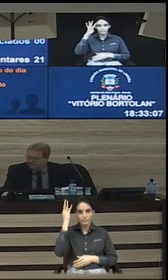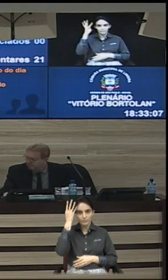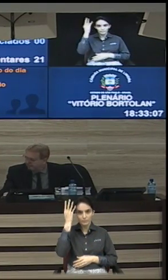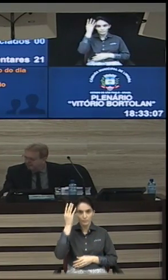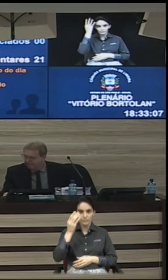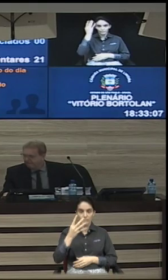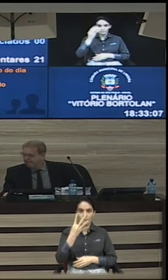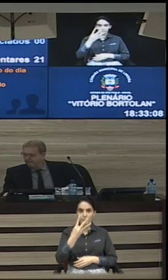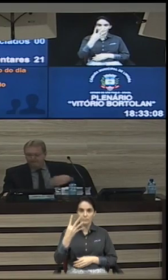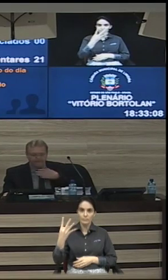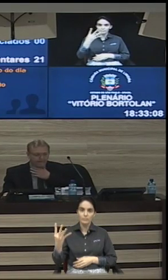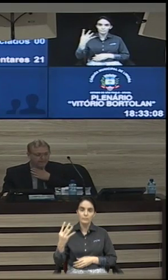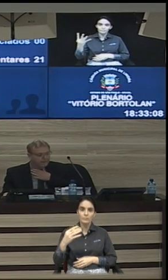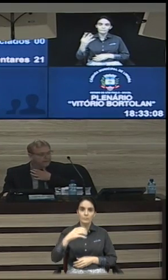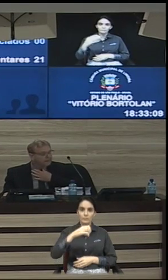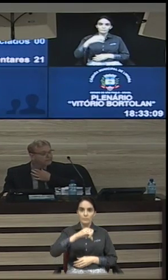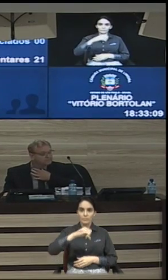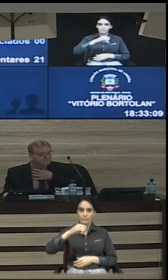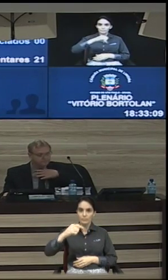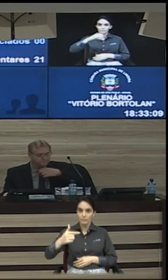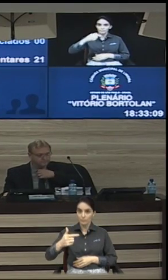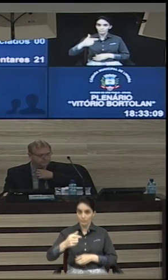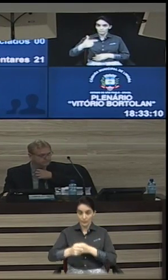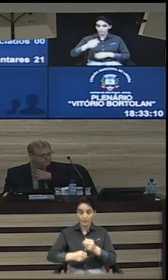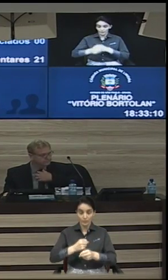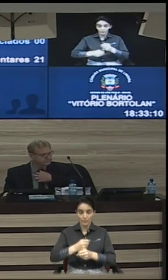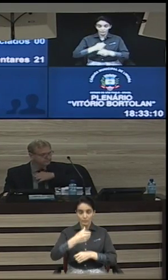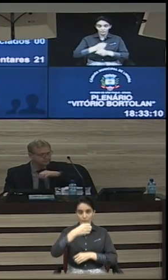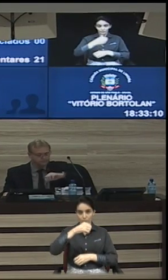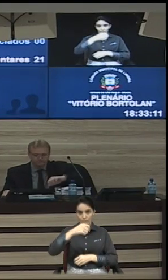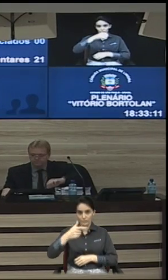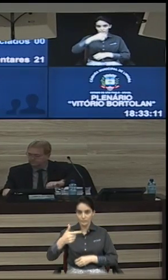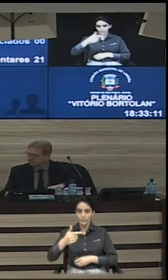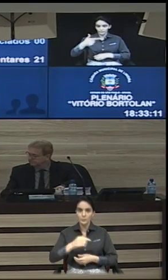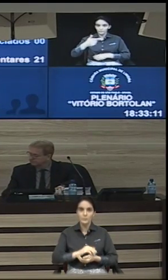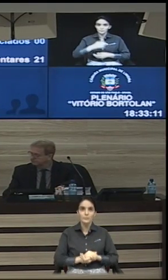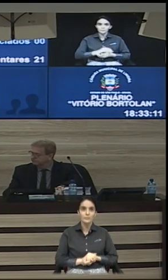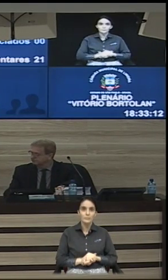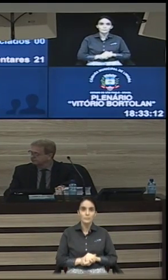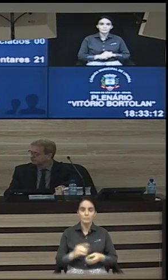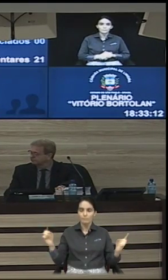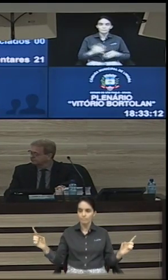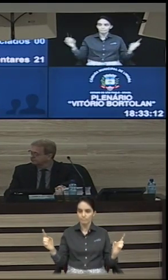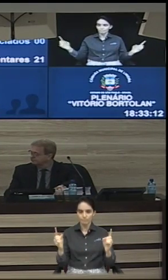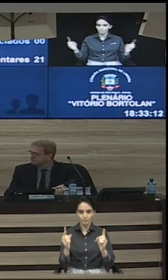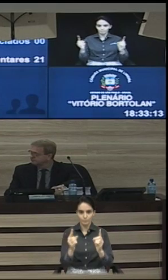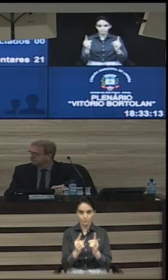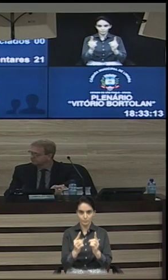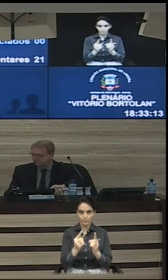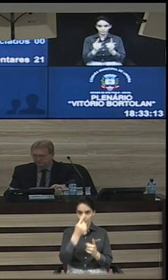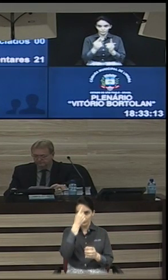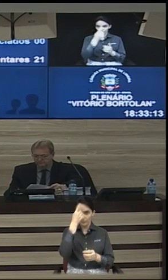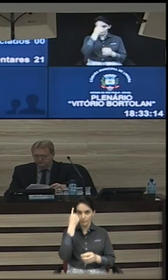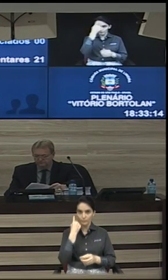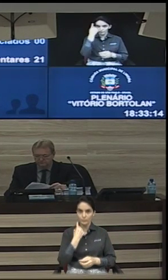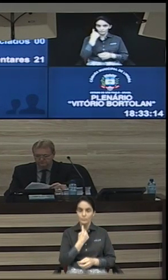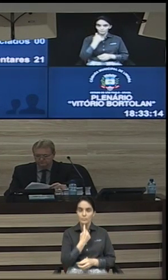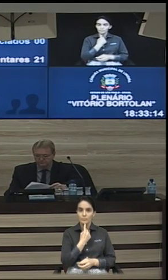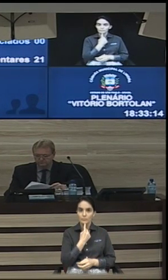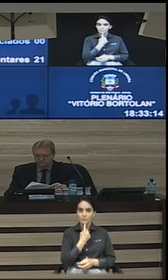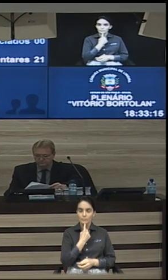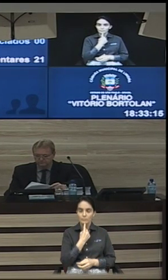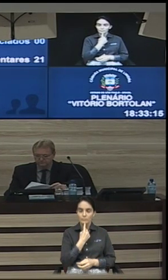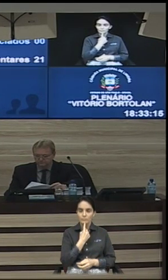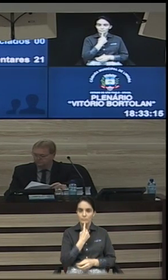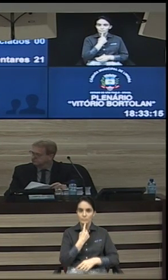número 44 de 92, o expediente será reduzido a 30 minutos a